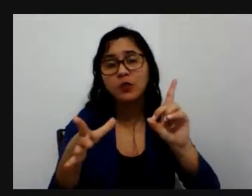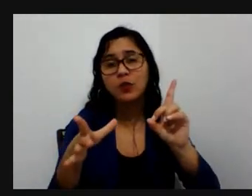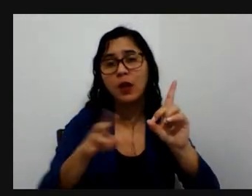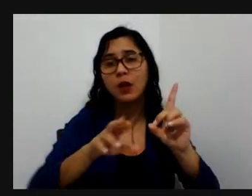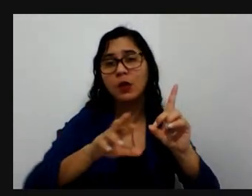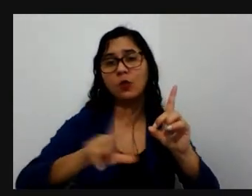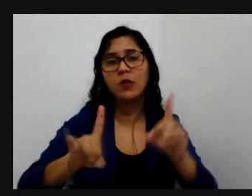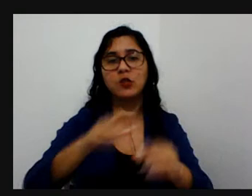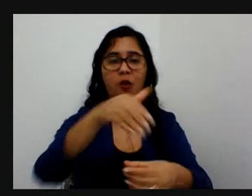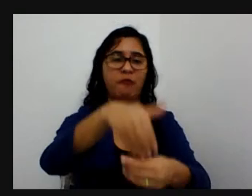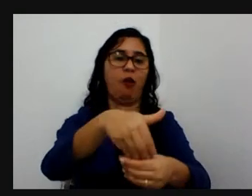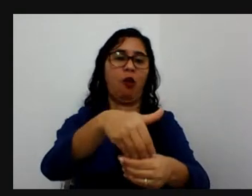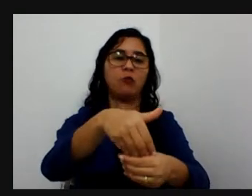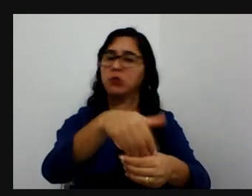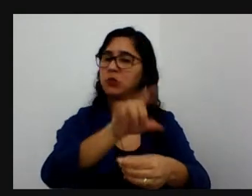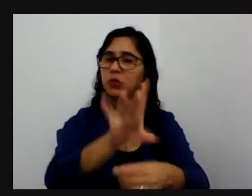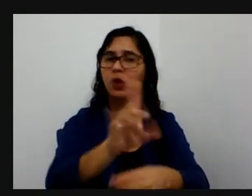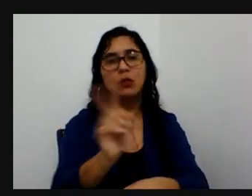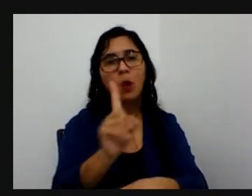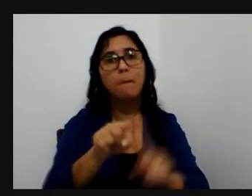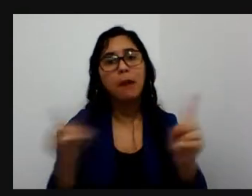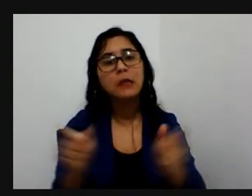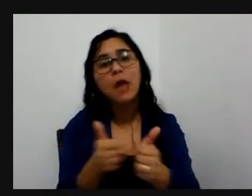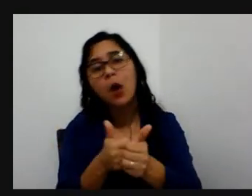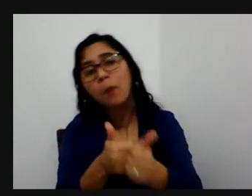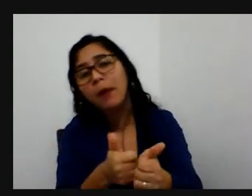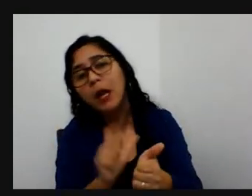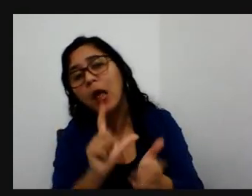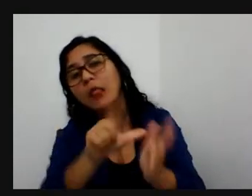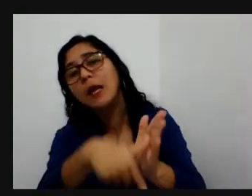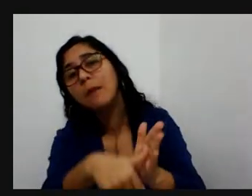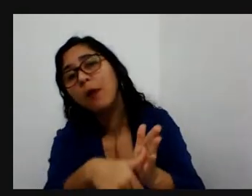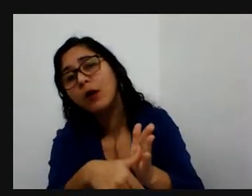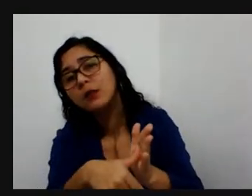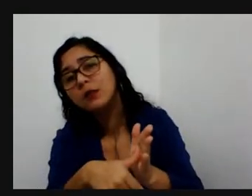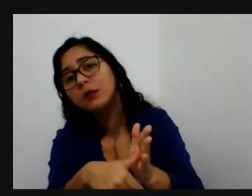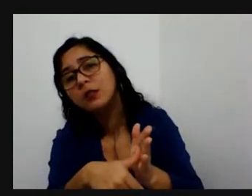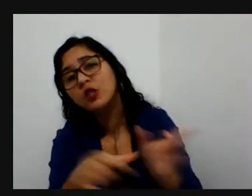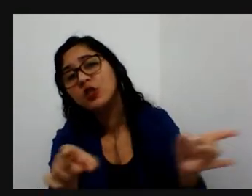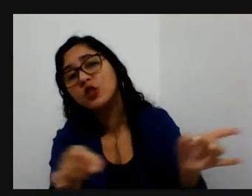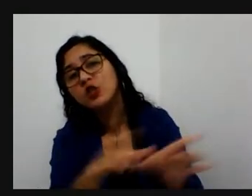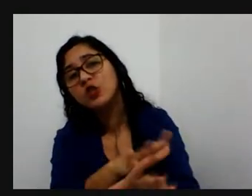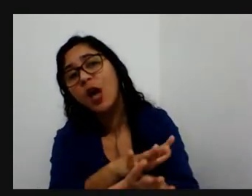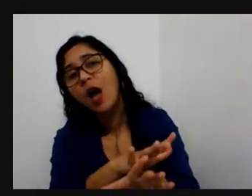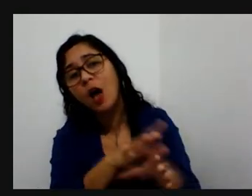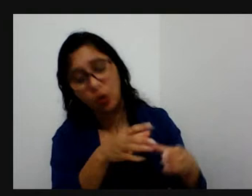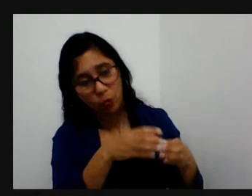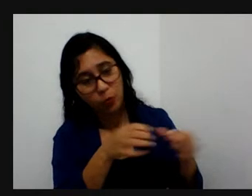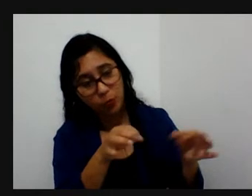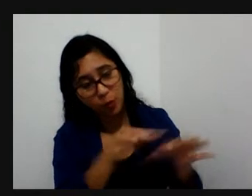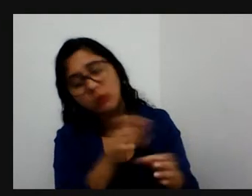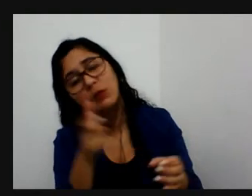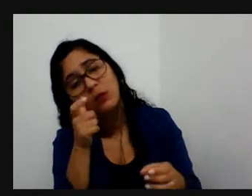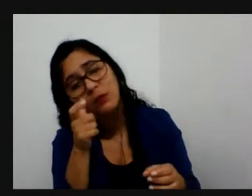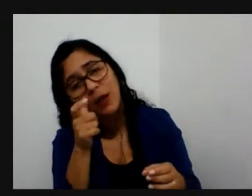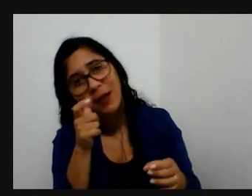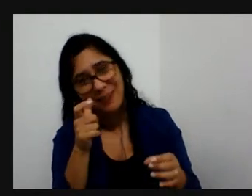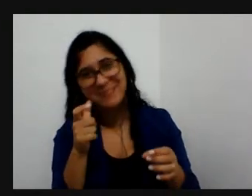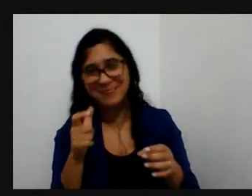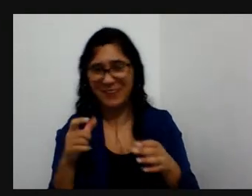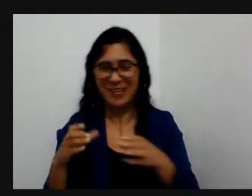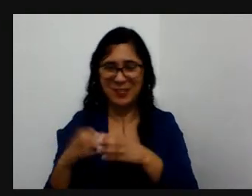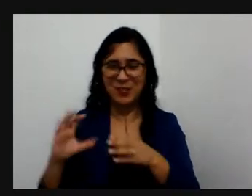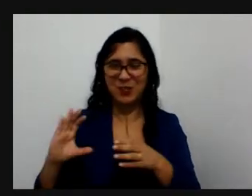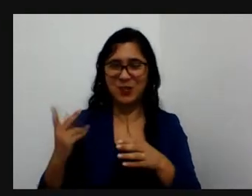ao voto, mas principalmente no acompanhamento depois do trabalho realizado pelas comissões, pelas chapas, desculpa. E